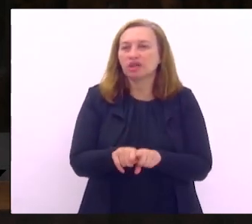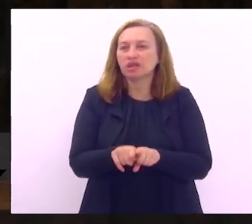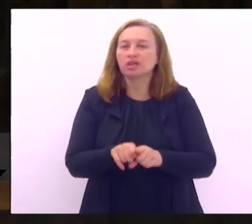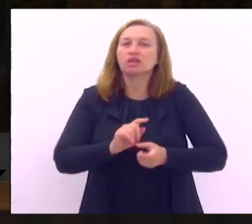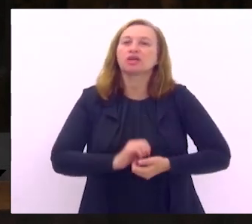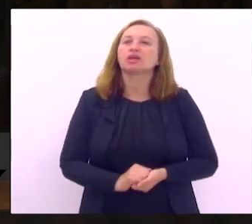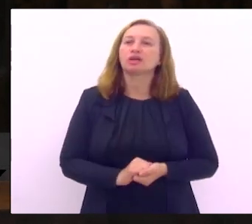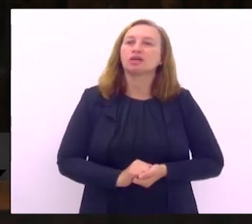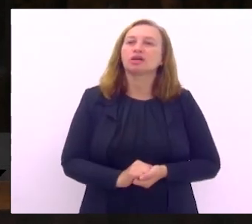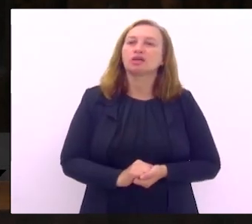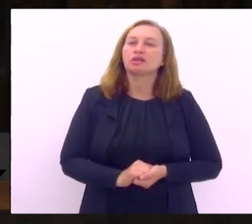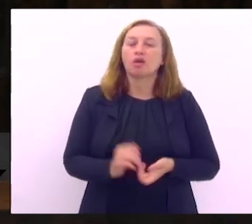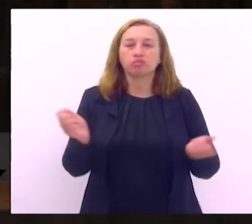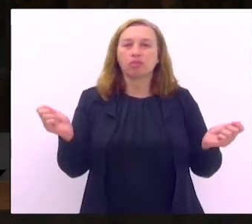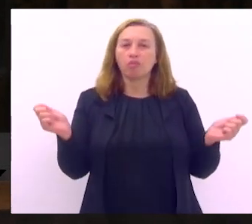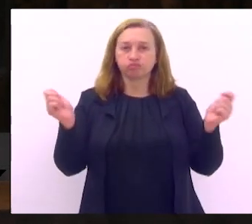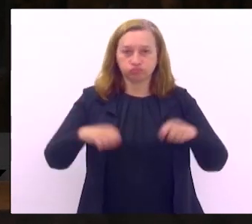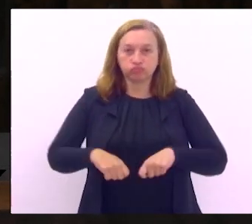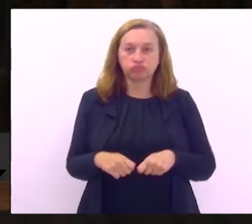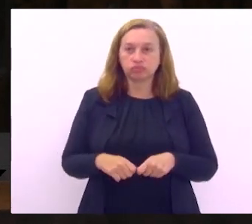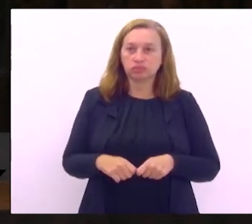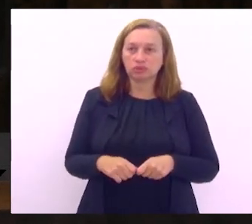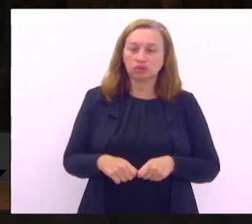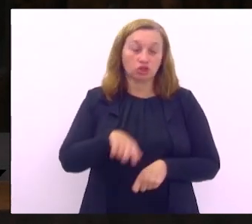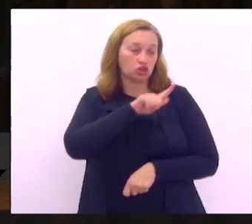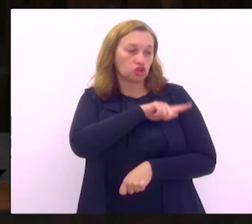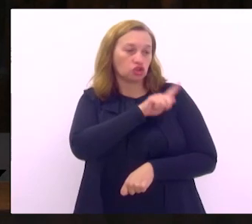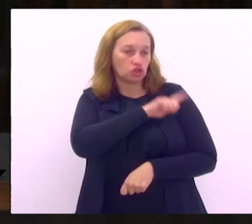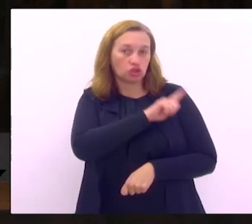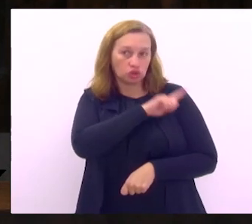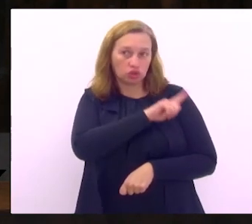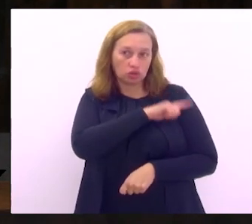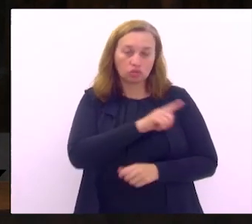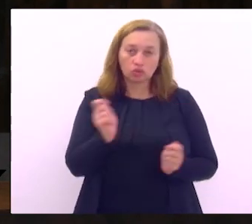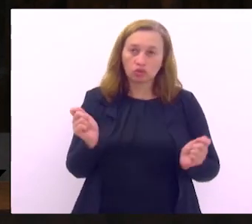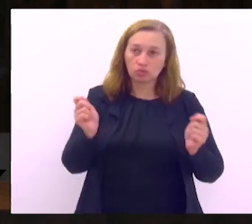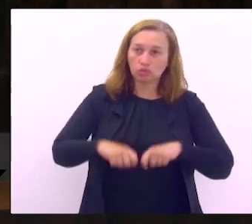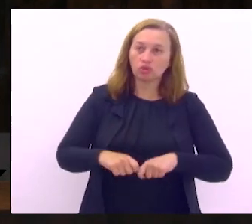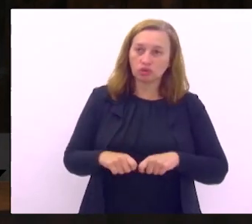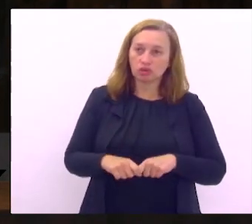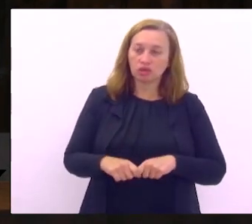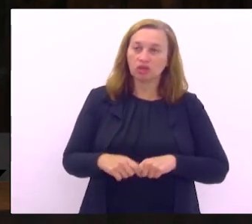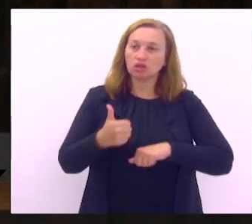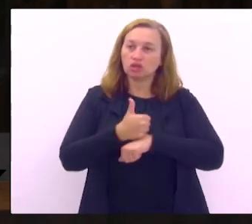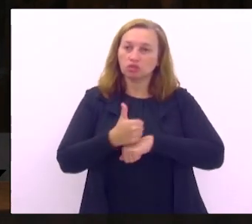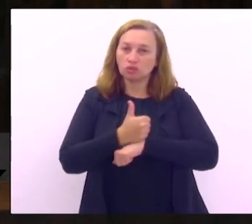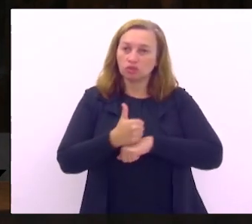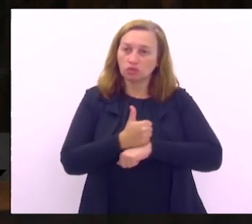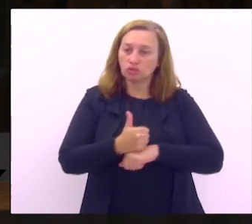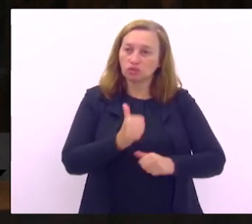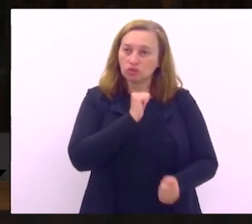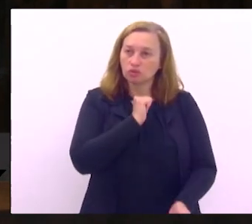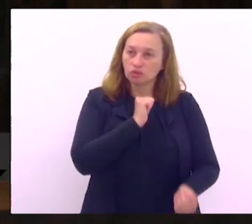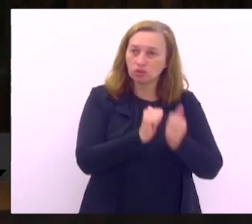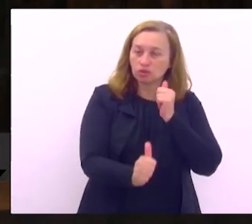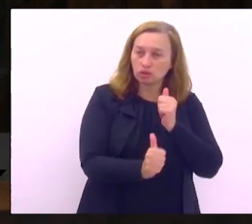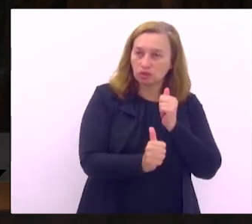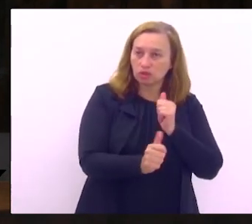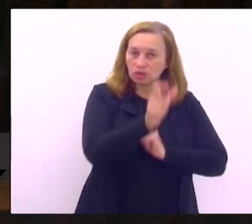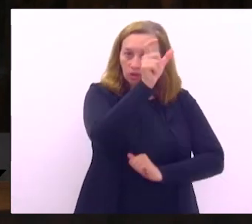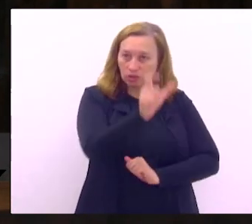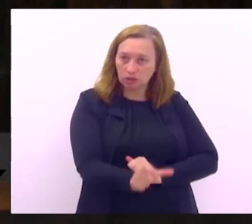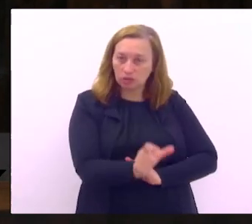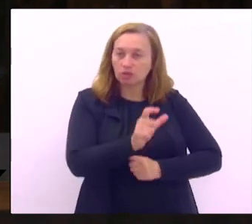difundir a possibilidade de gestão e potencialização das carreiras dos nossos atletas de alto rendimento,